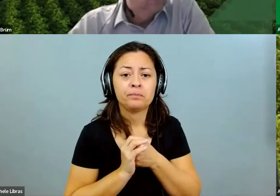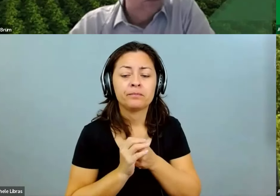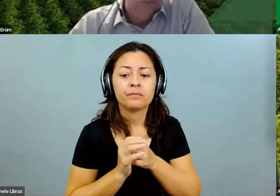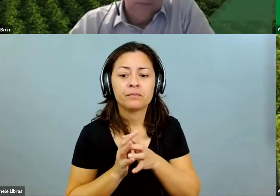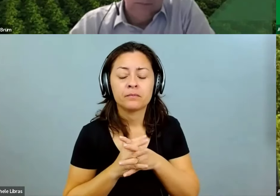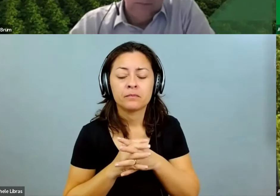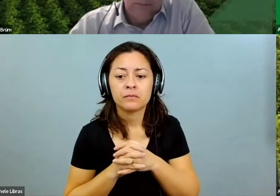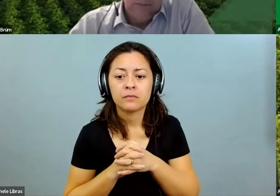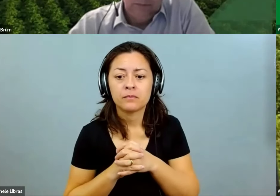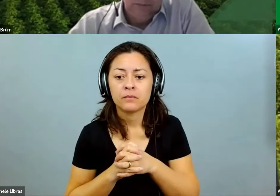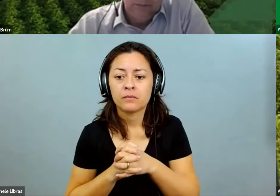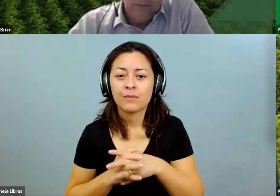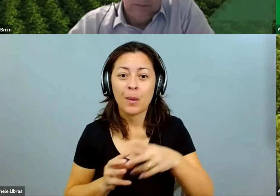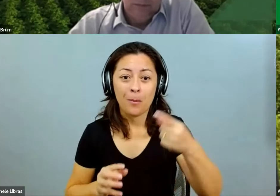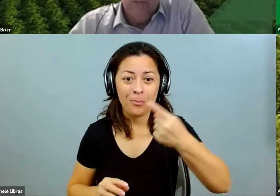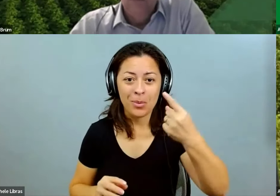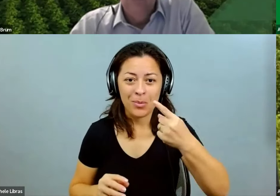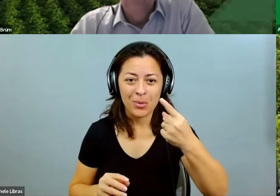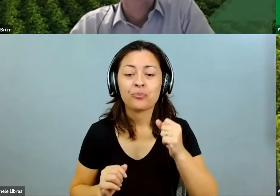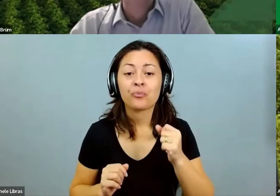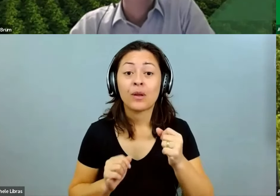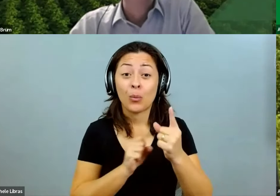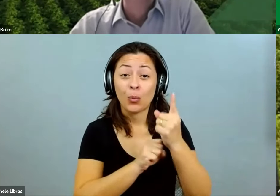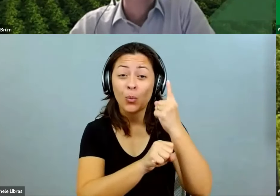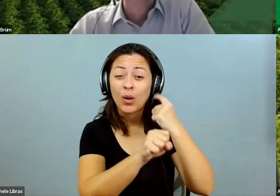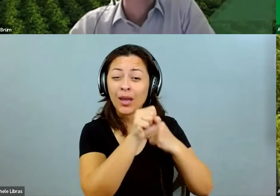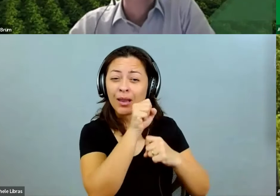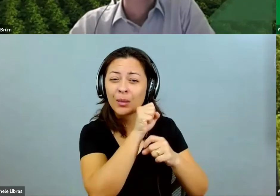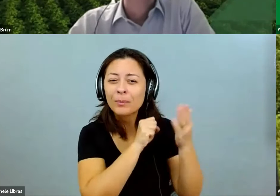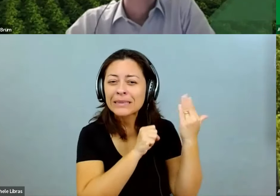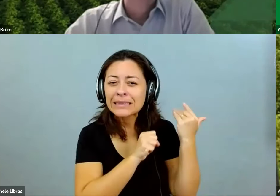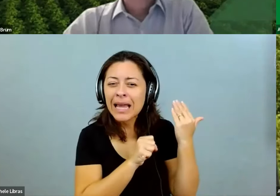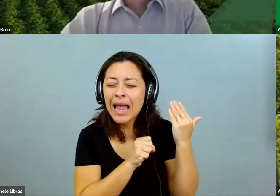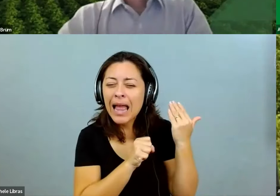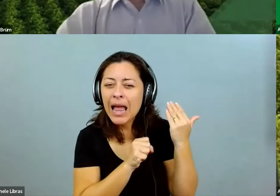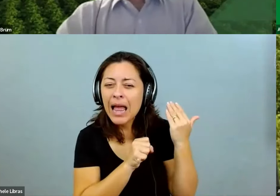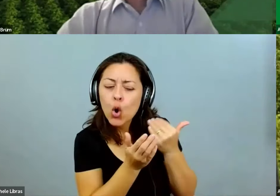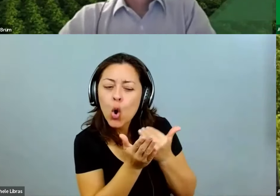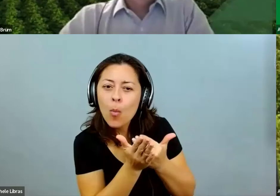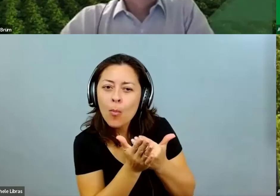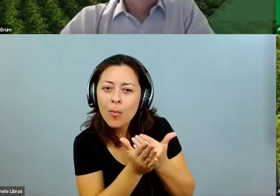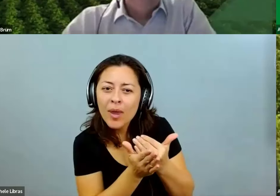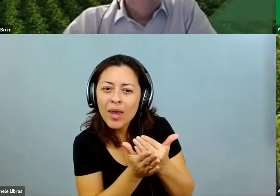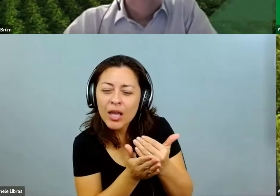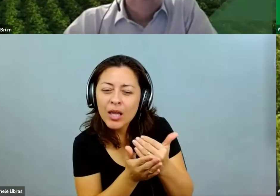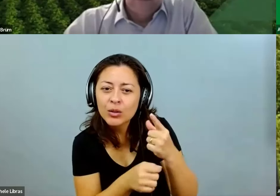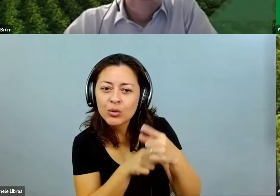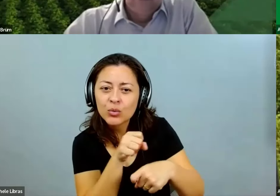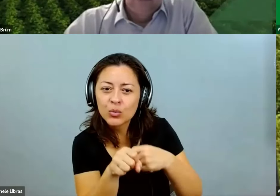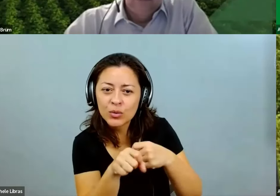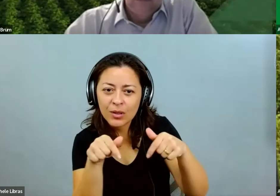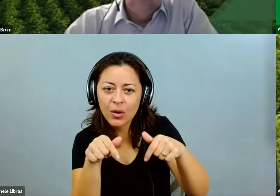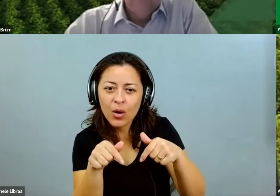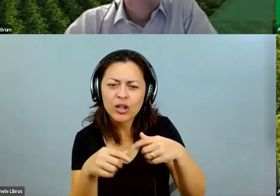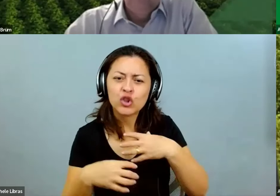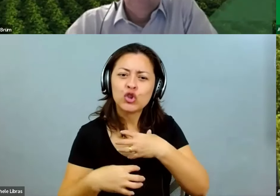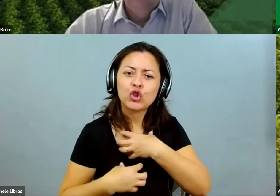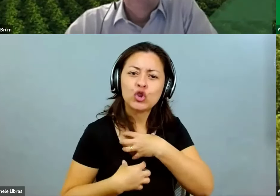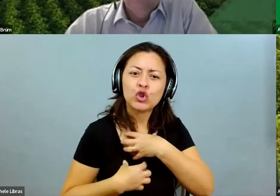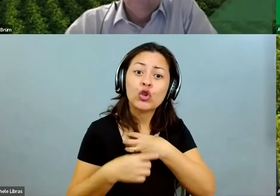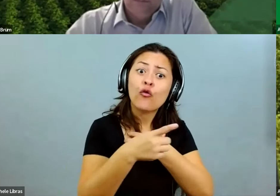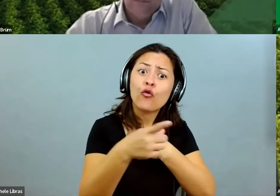falava Talvez no final do ano passado início desse ano né a gente sentia de vocês fez uma